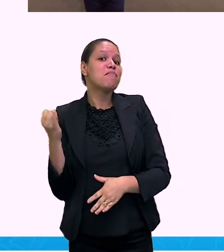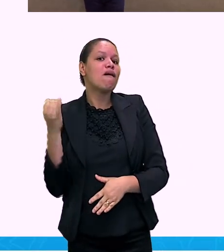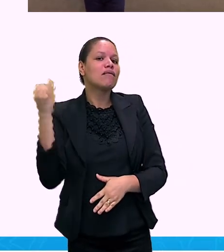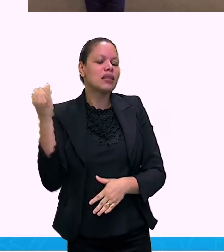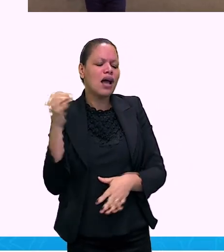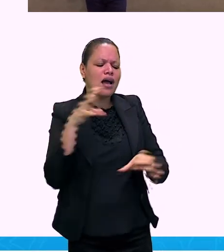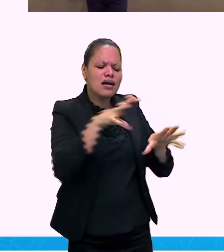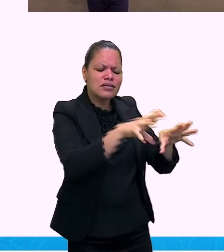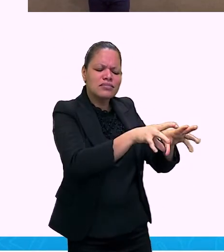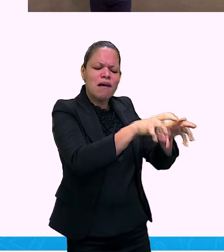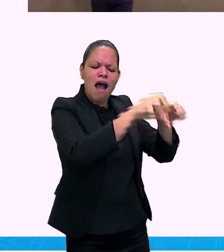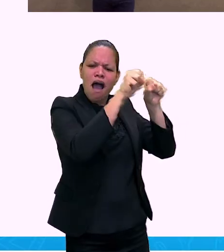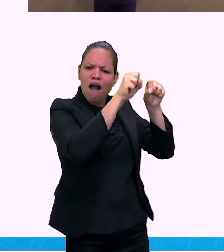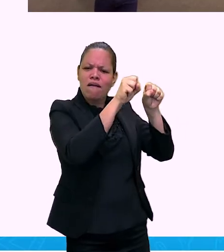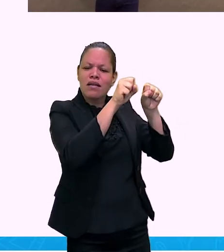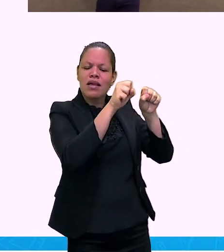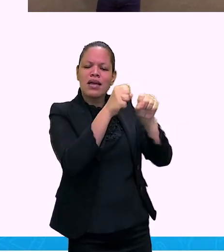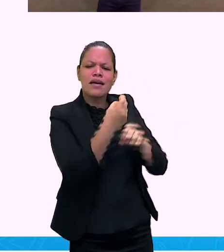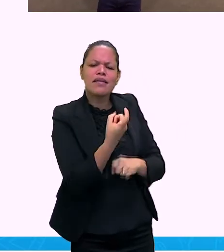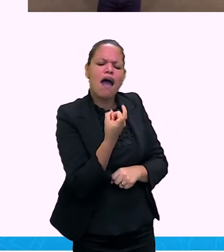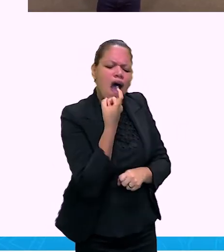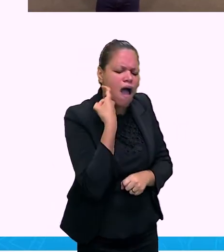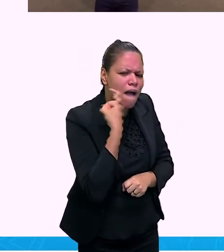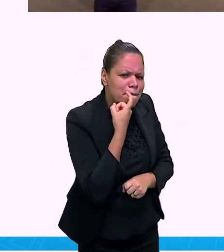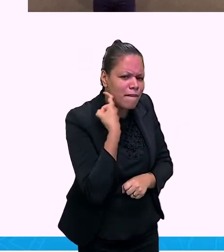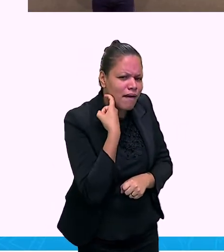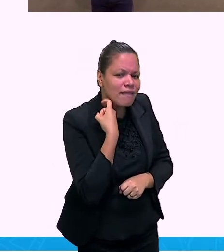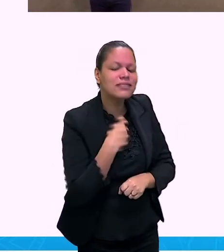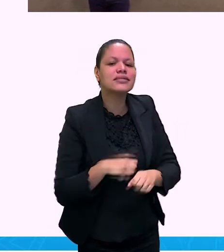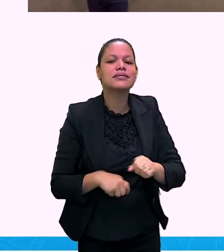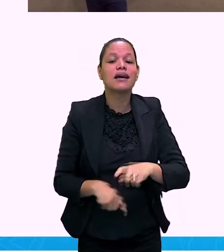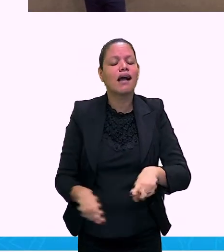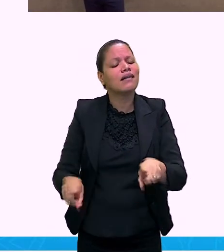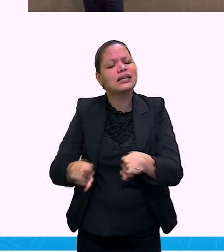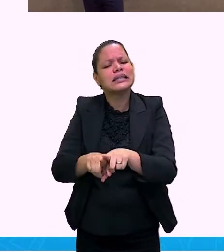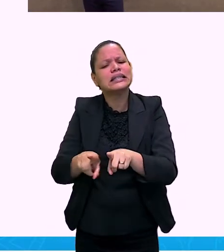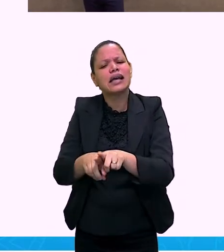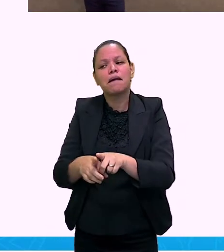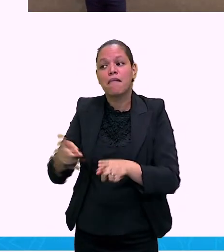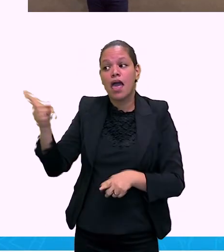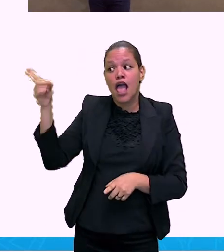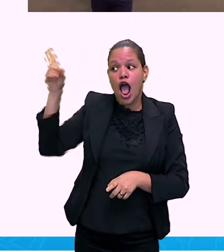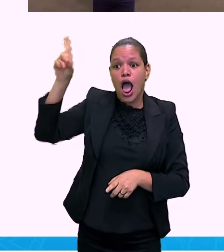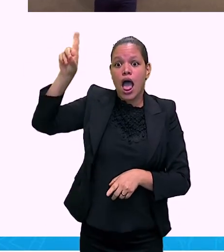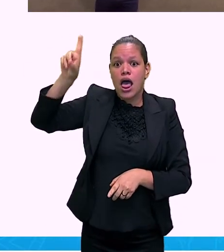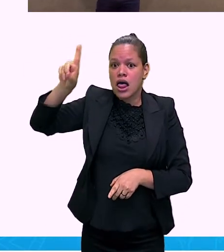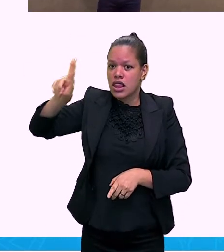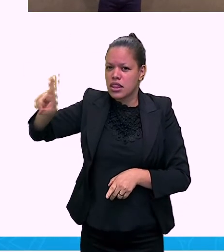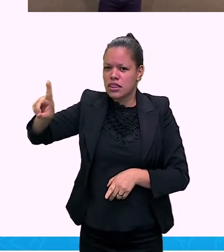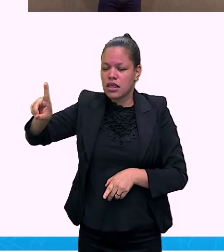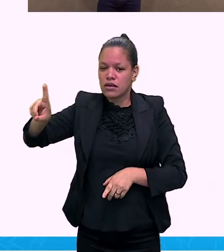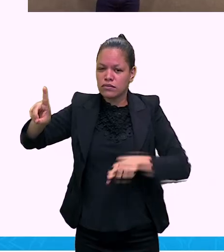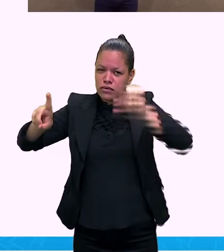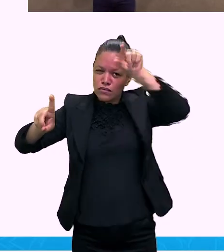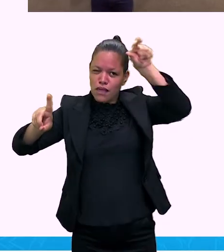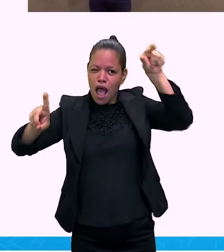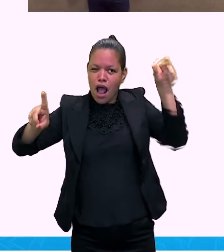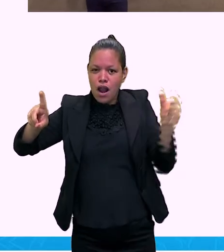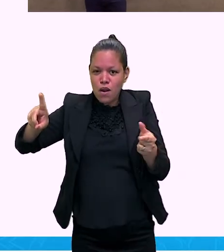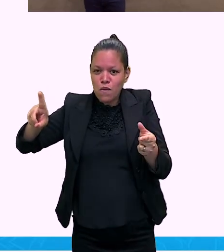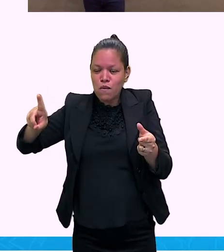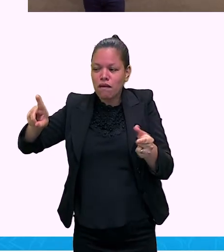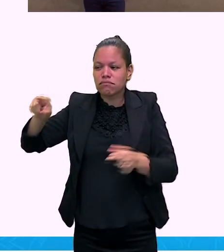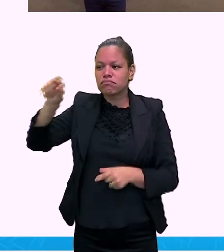eles tinham esse endeusamento pelo Guaraci. E também pela deusa da lua, que ela chamava Jaci. Então,